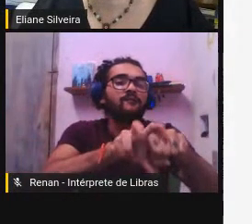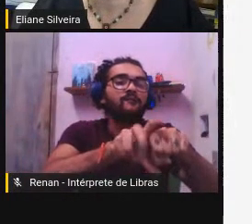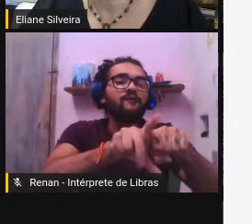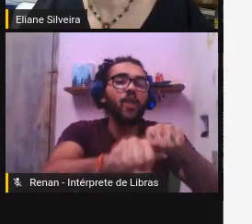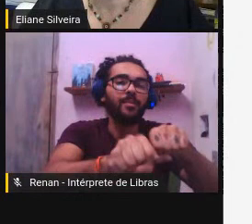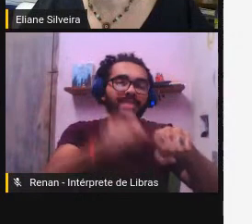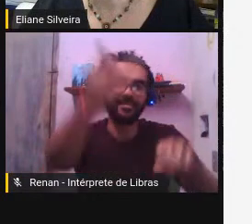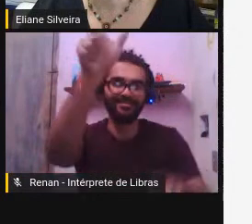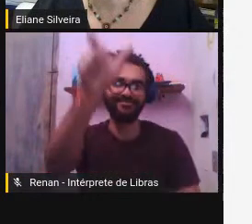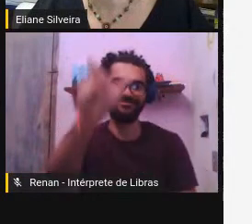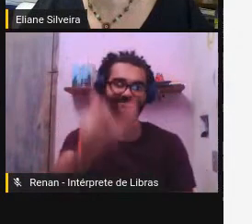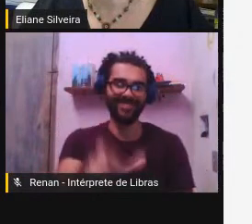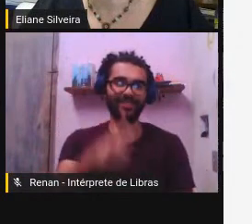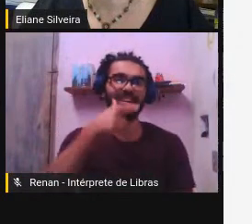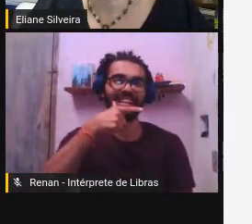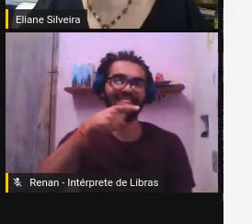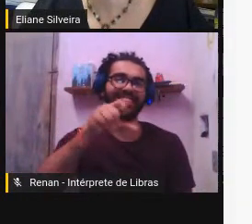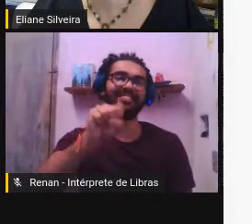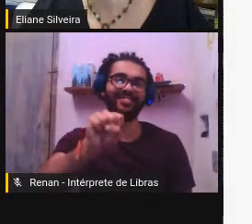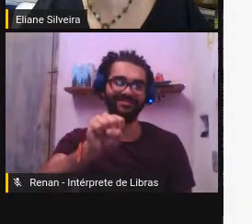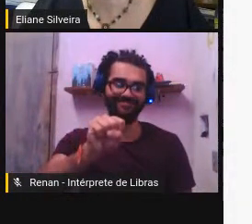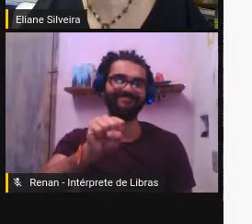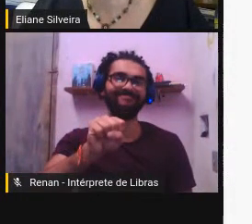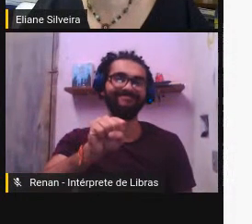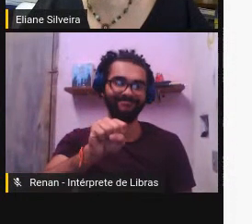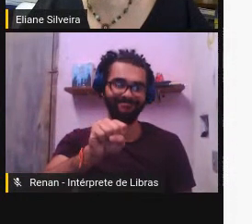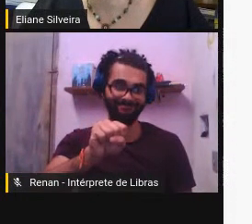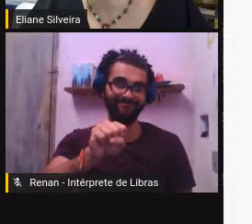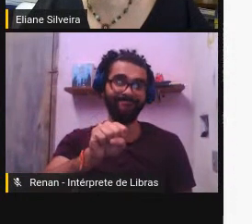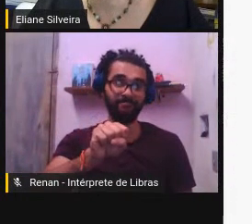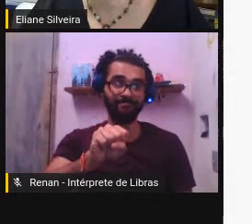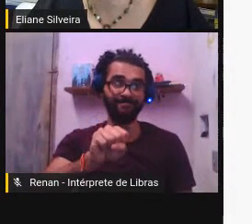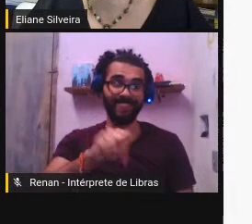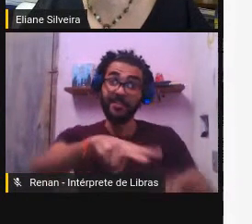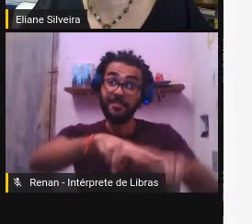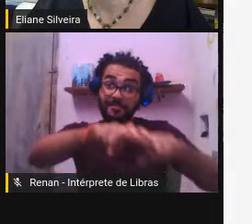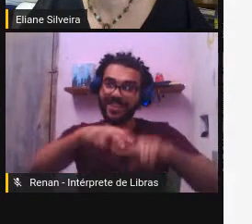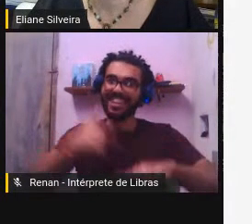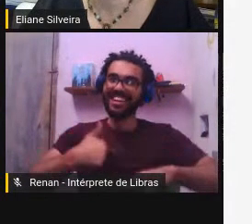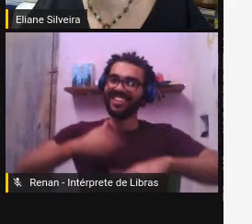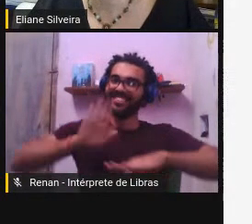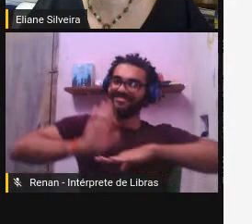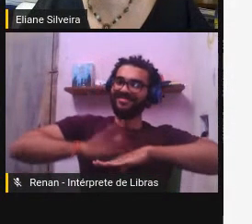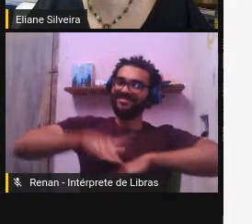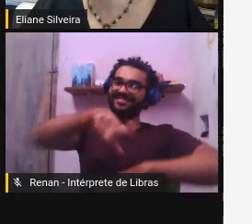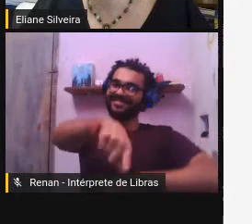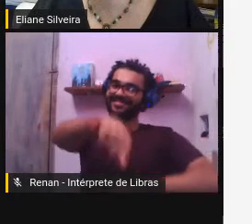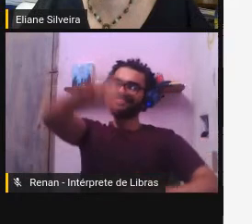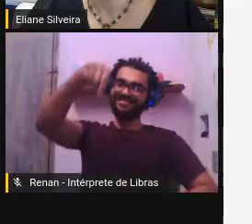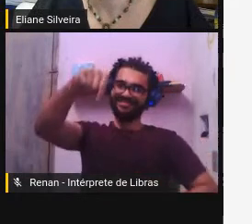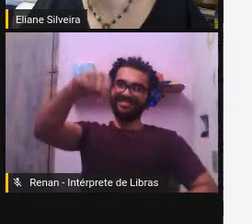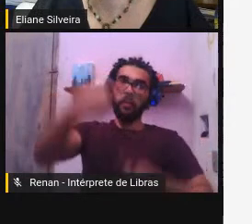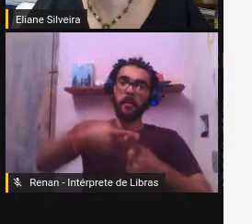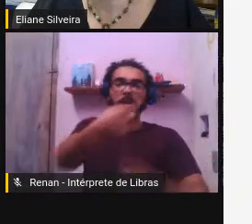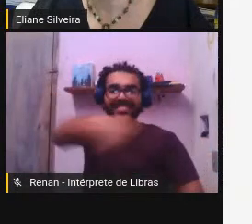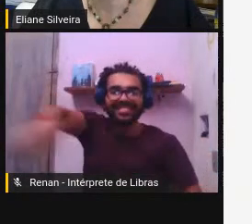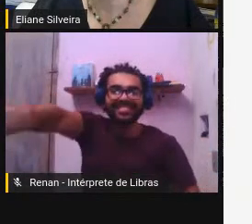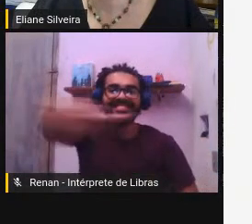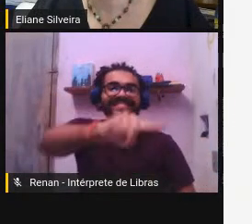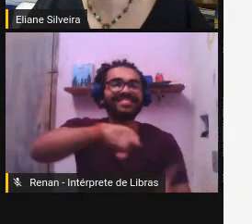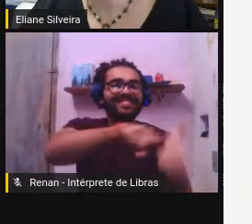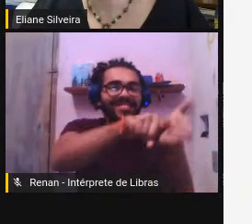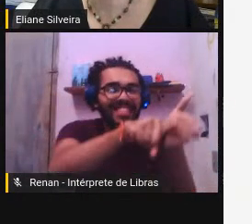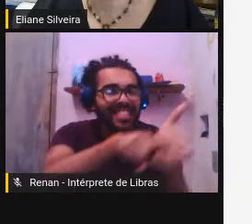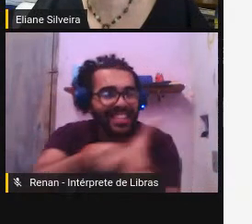trazer esse trabalho num evento organizado por jovens pesquisadores, porque